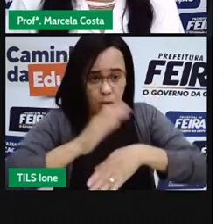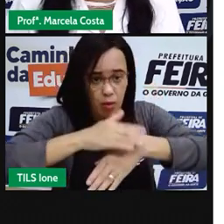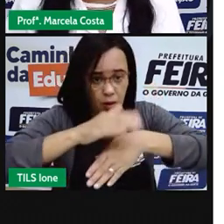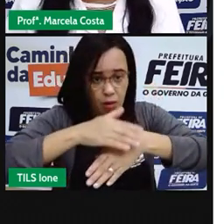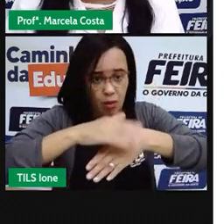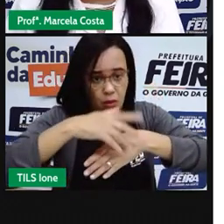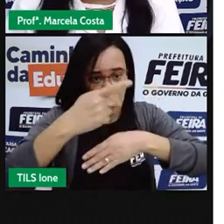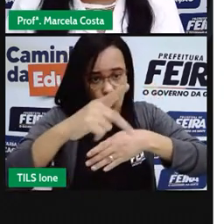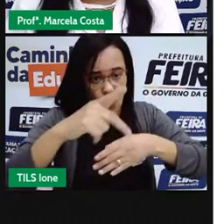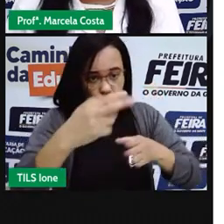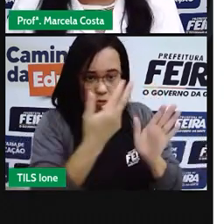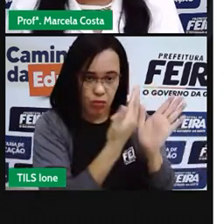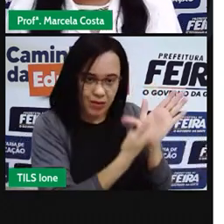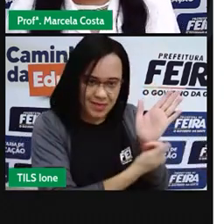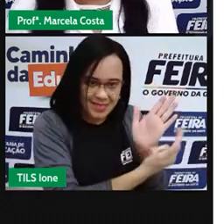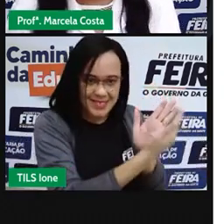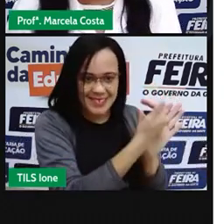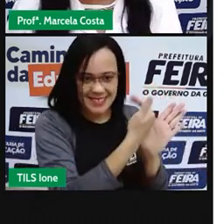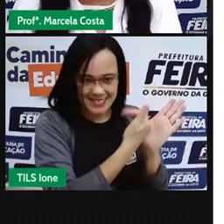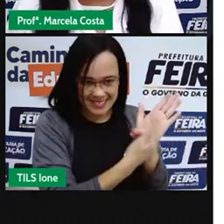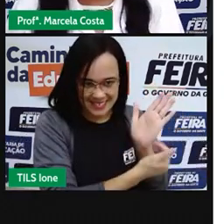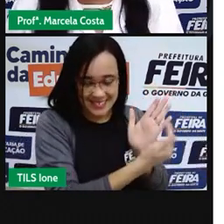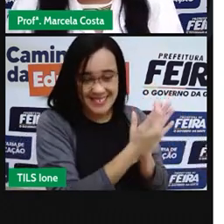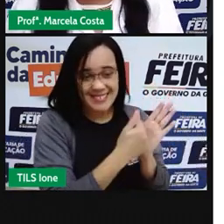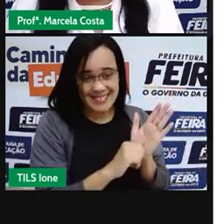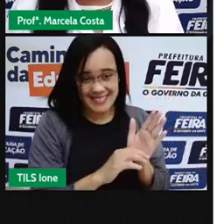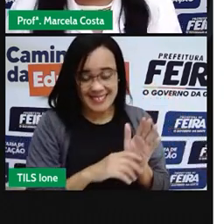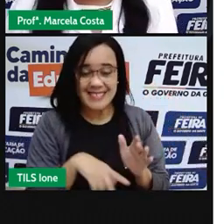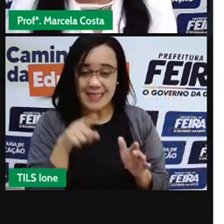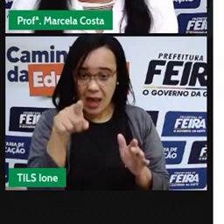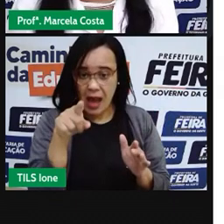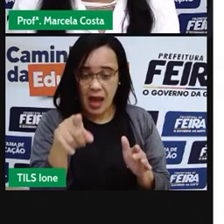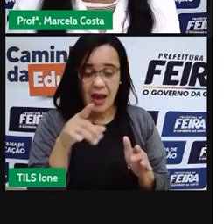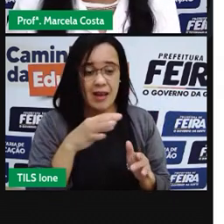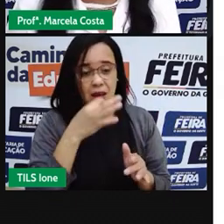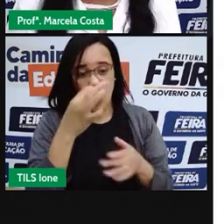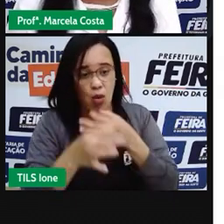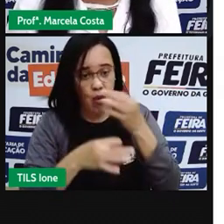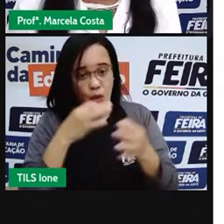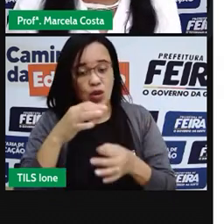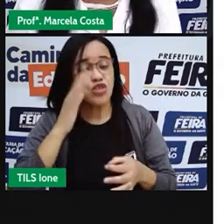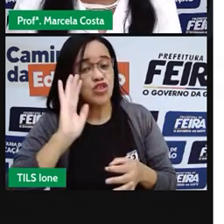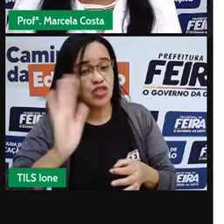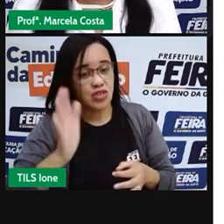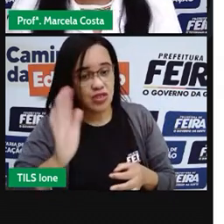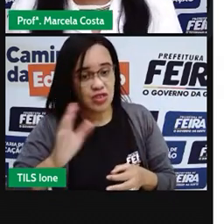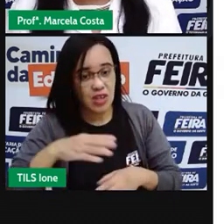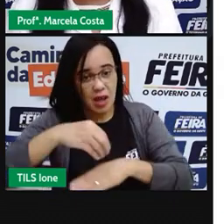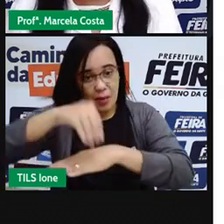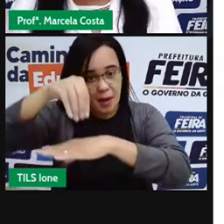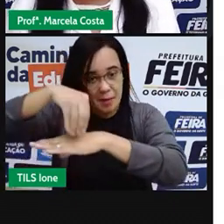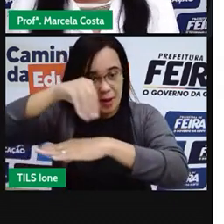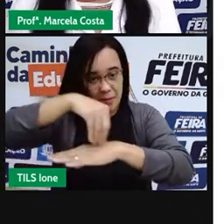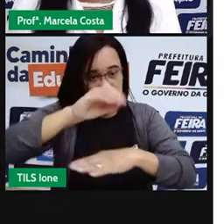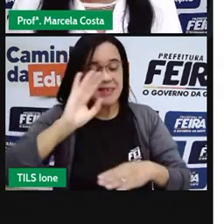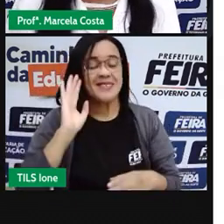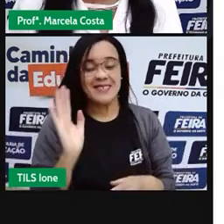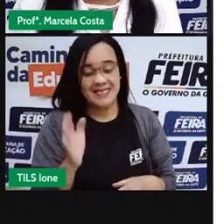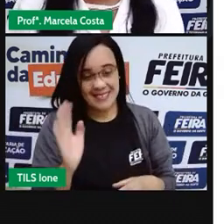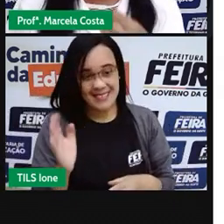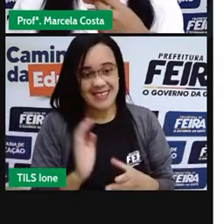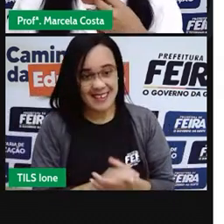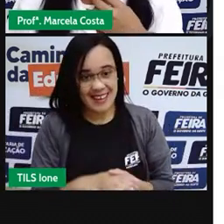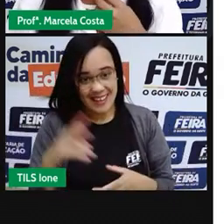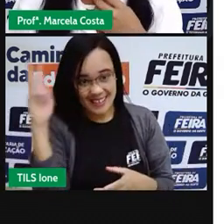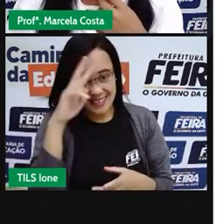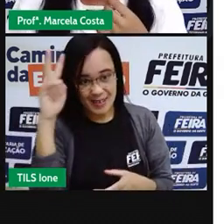que você escolher. Eu te dei algumas opções aqui. Casarão horizontal, casarão frente à moto, a sede